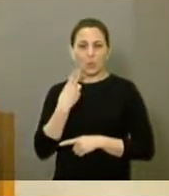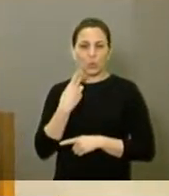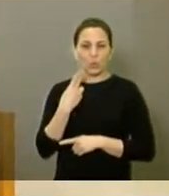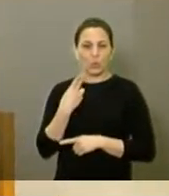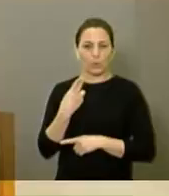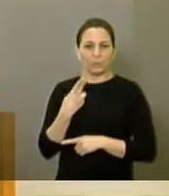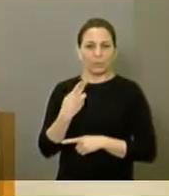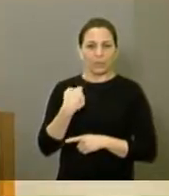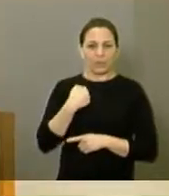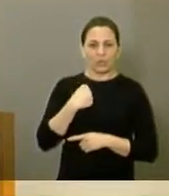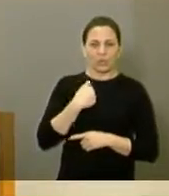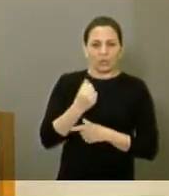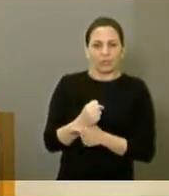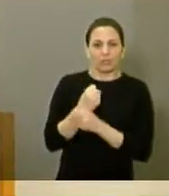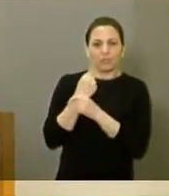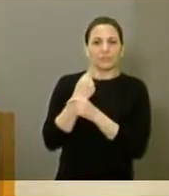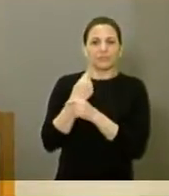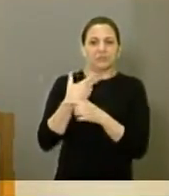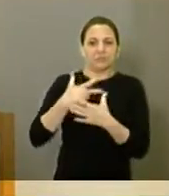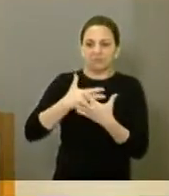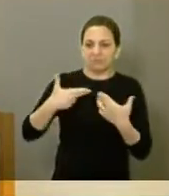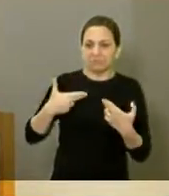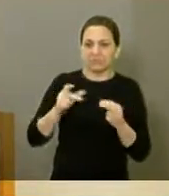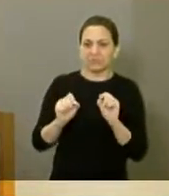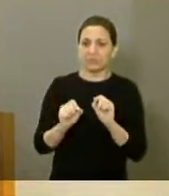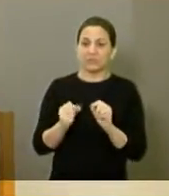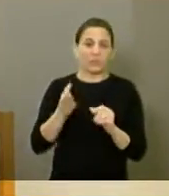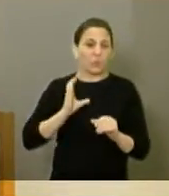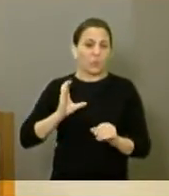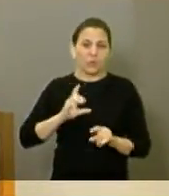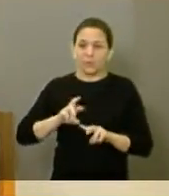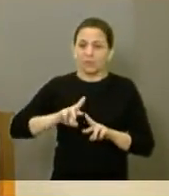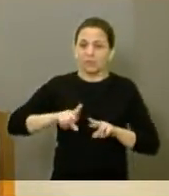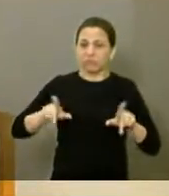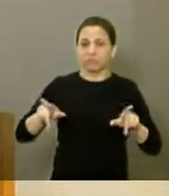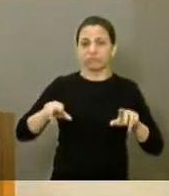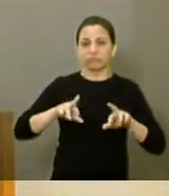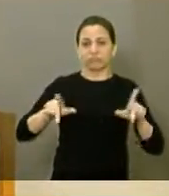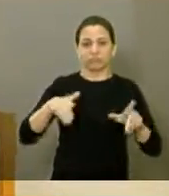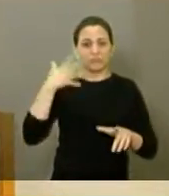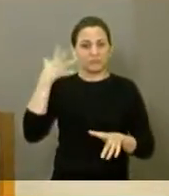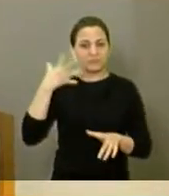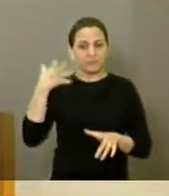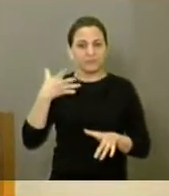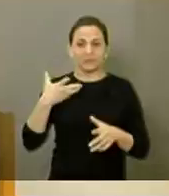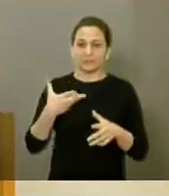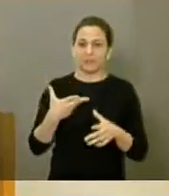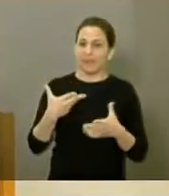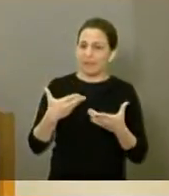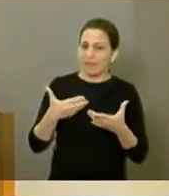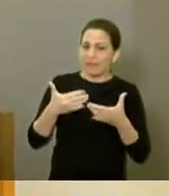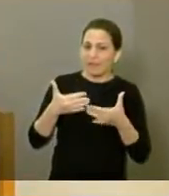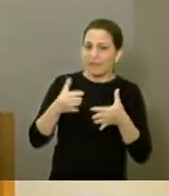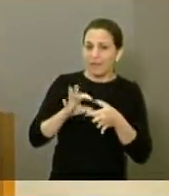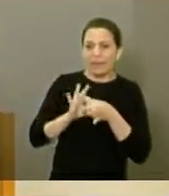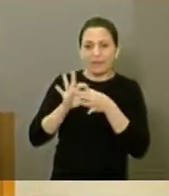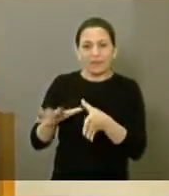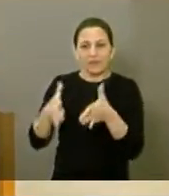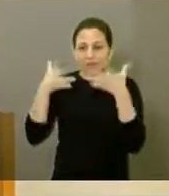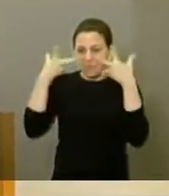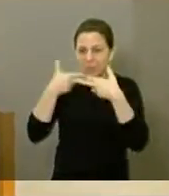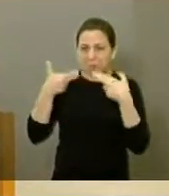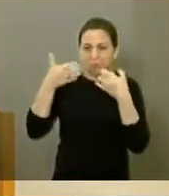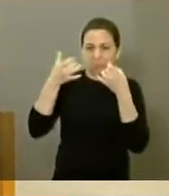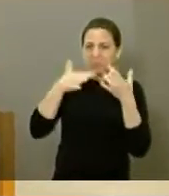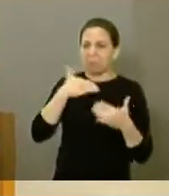defensor só isso mas não toma atitude necessária às vezes deixa o animal falecer então queria fazer uma pena aqui pra vocês